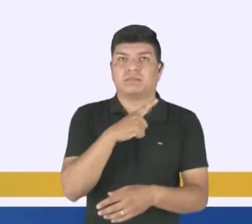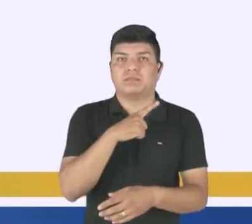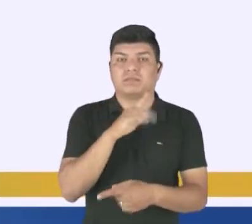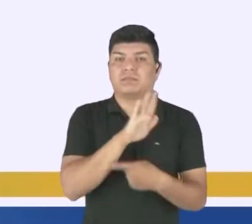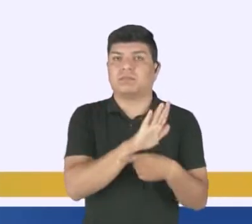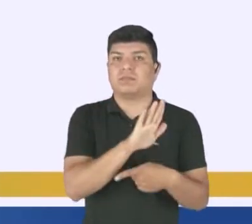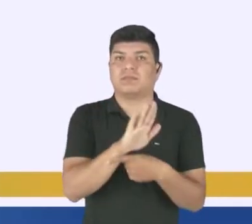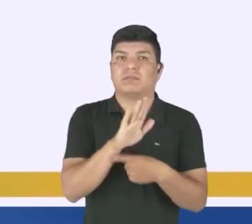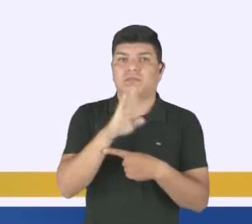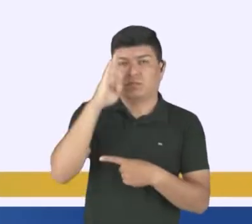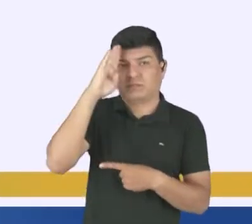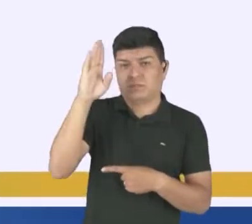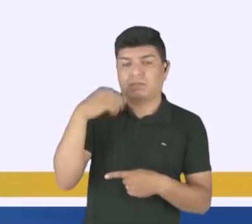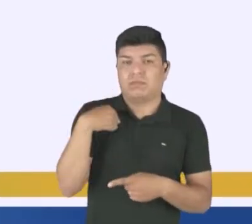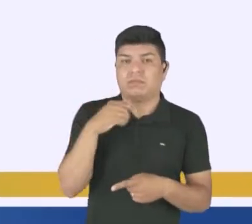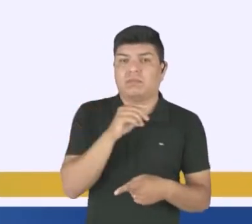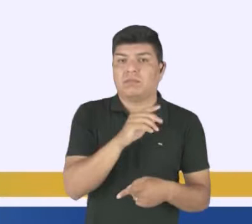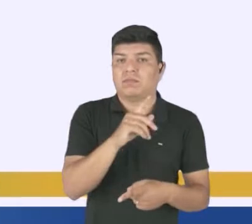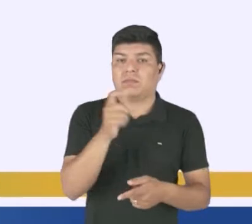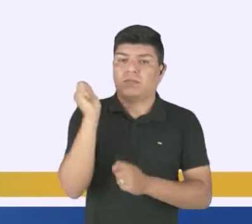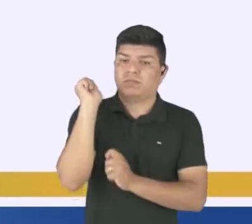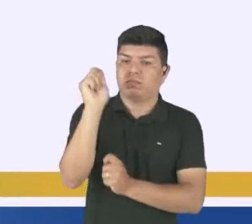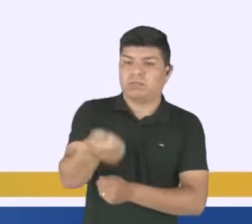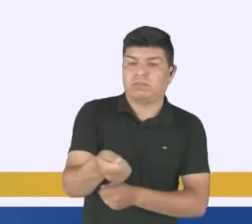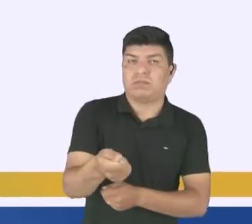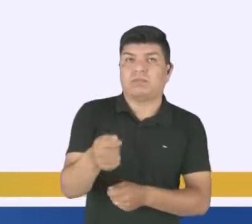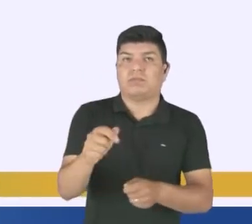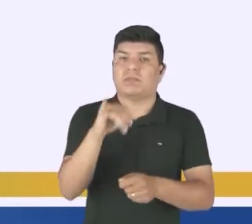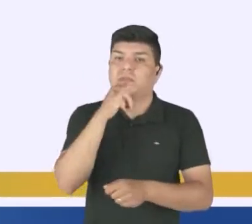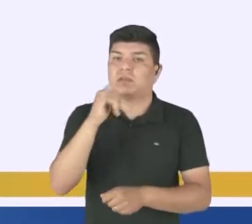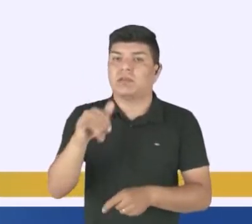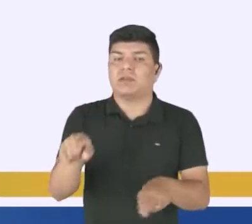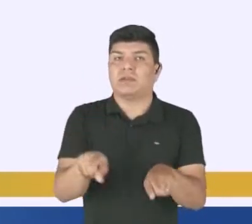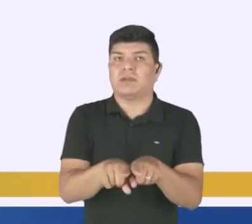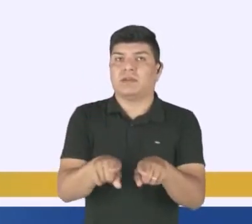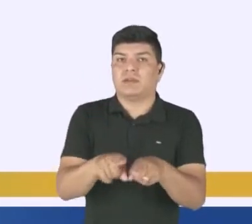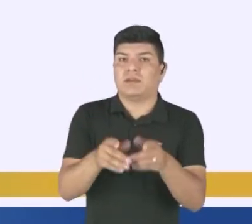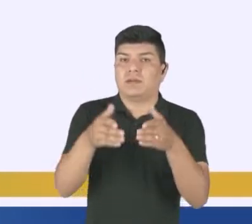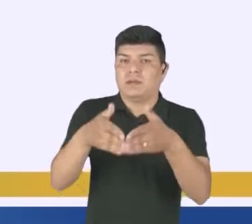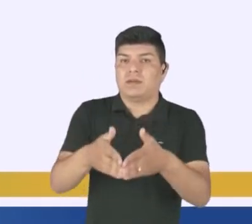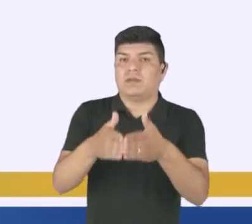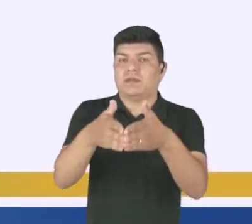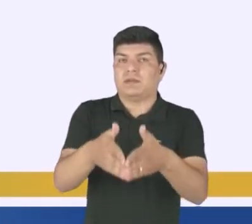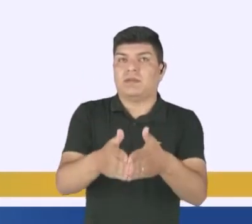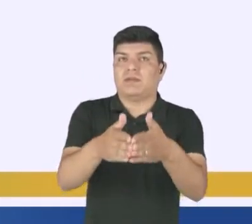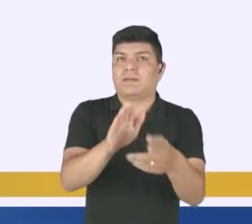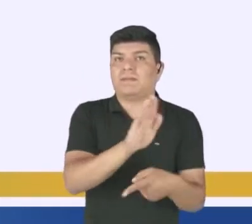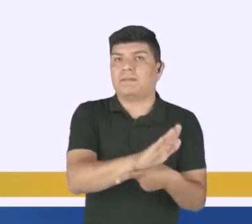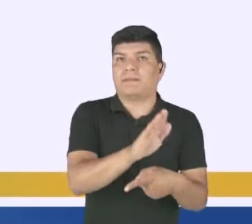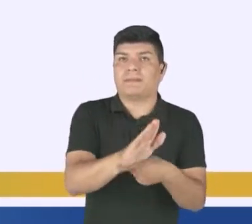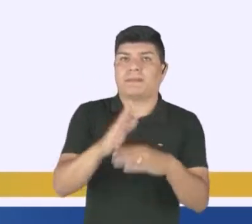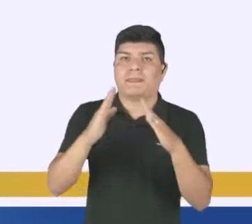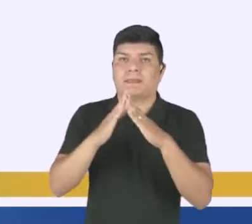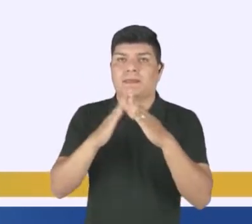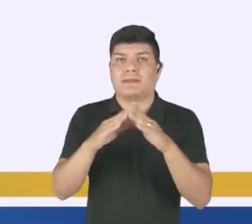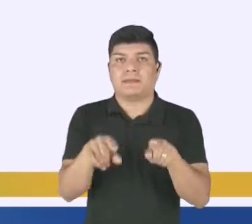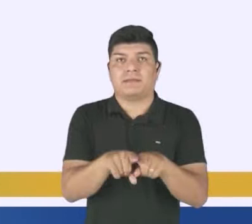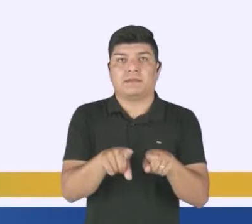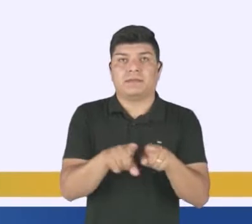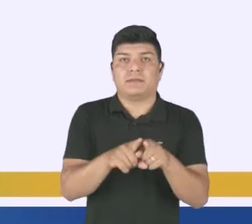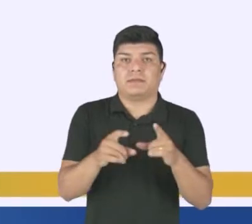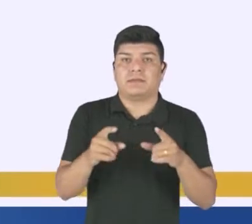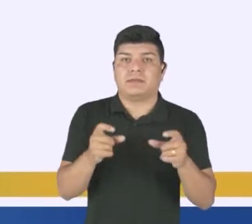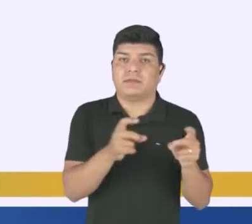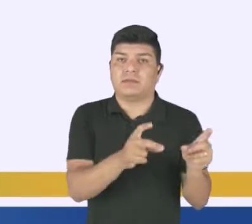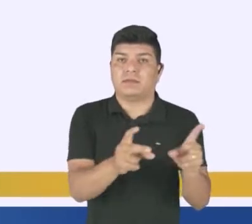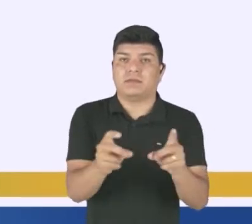Ajuda principalmente na irrigação, na pesca, energia elétrica, navegação, abastecimento residencial, comercial e